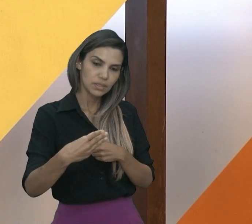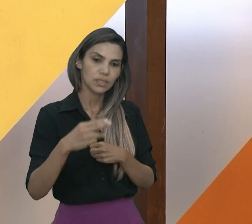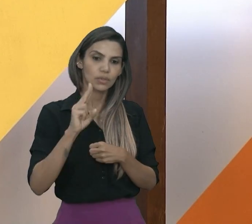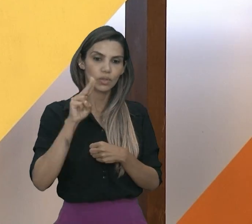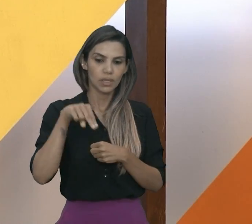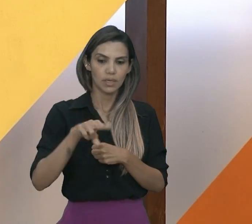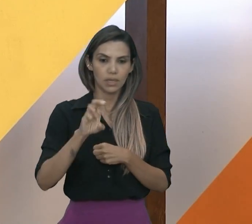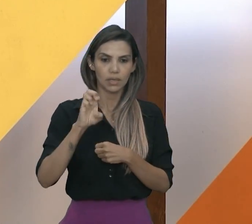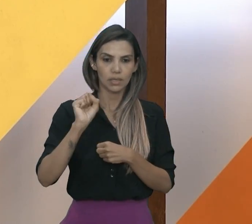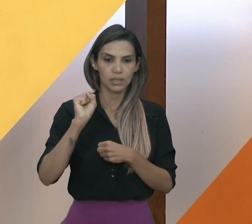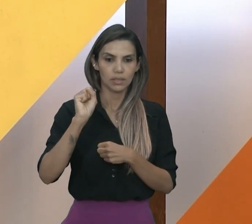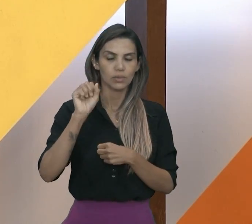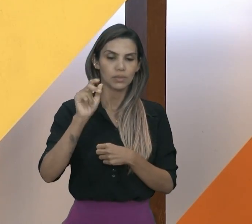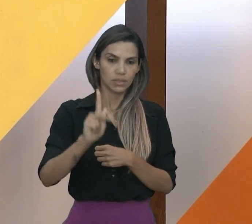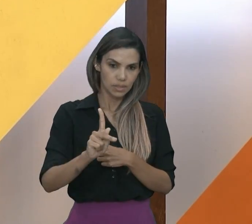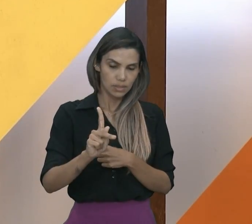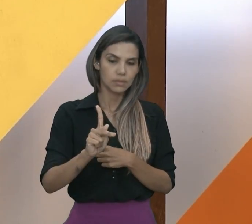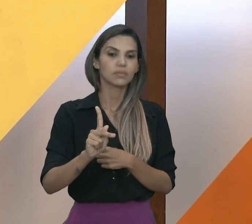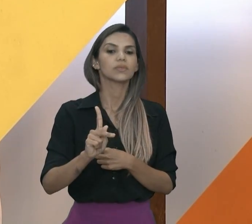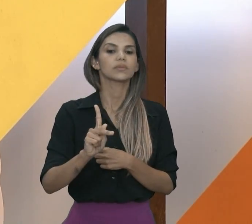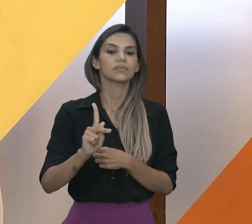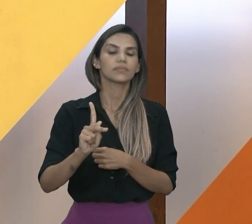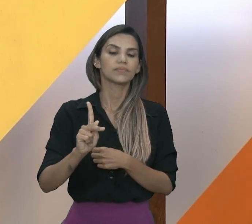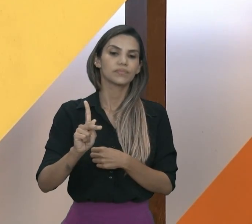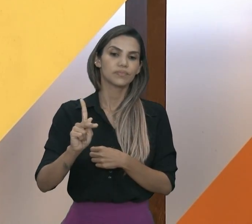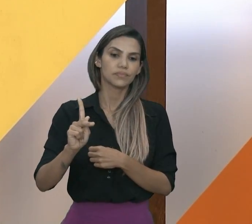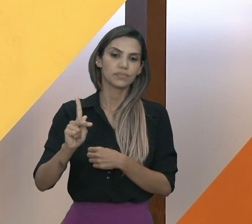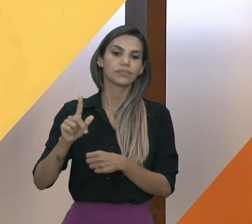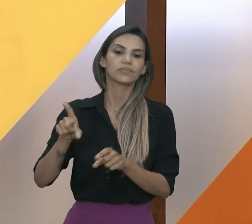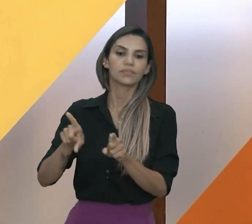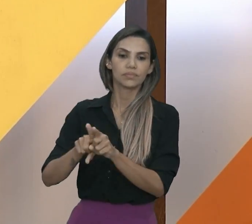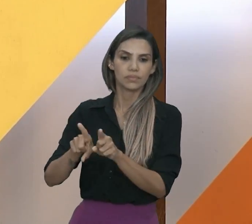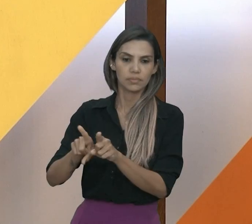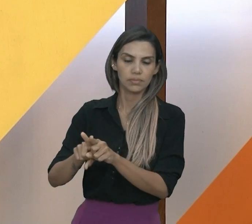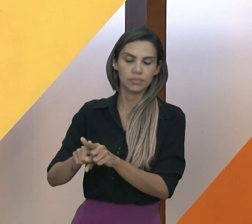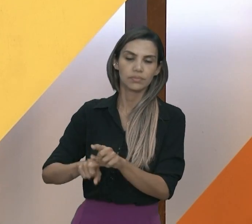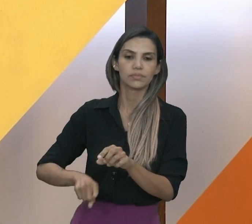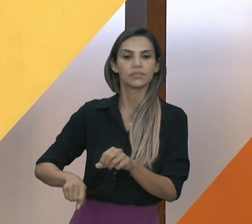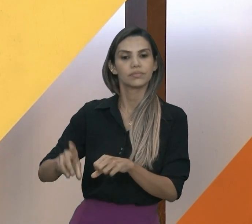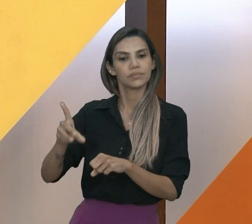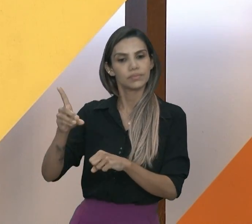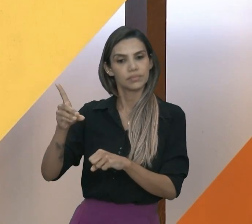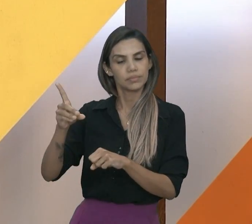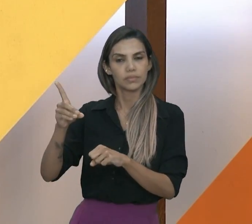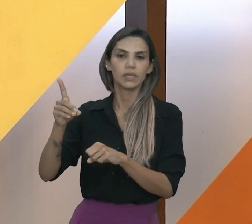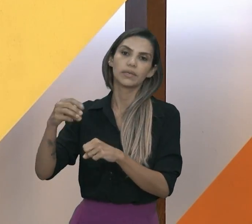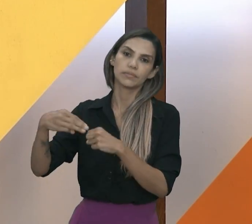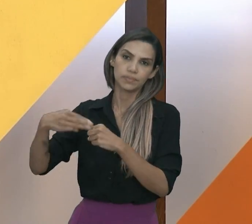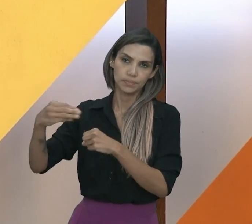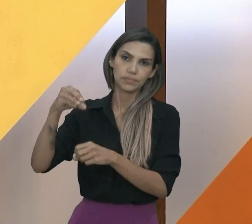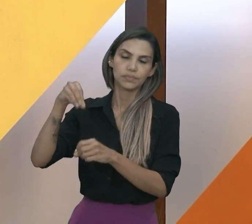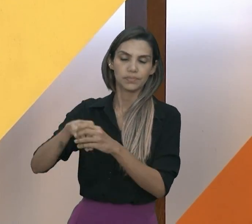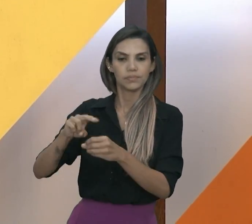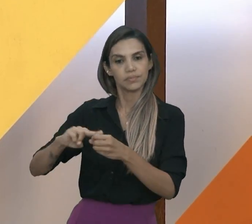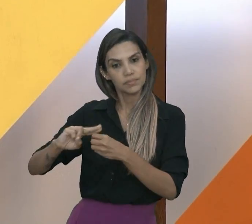mestrado na Unicamp. No doutoramento eu fui para a Unesp de